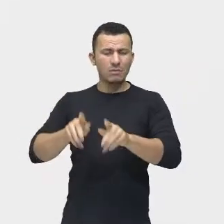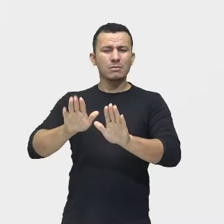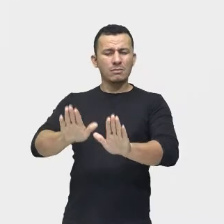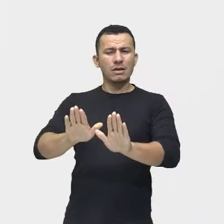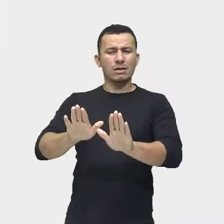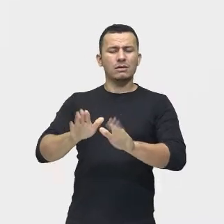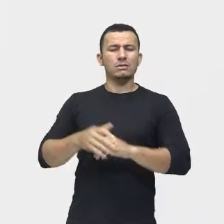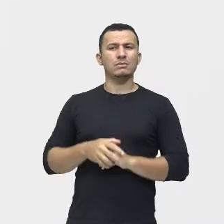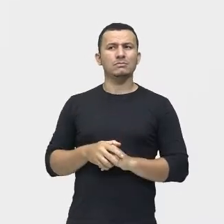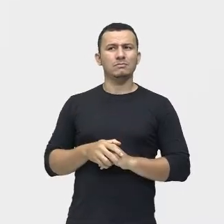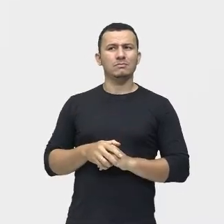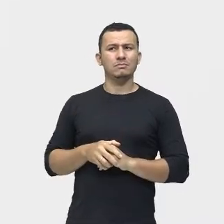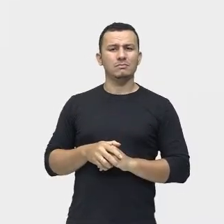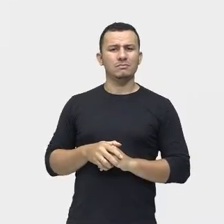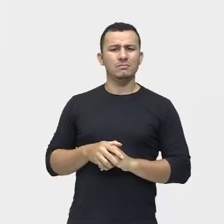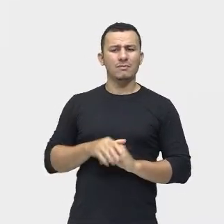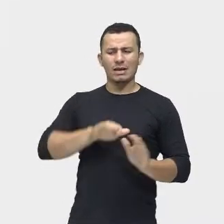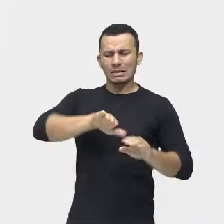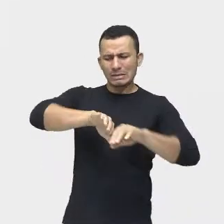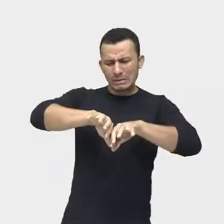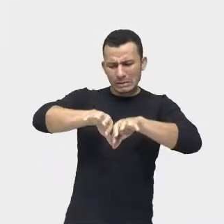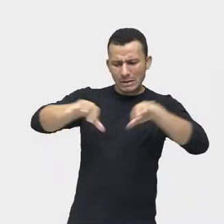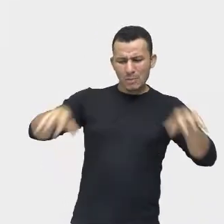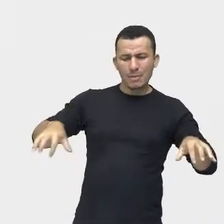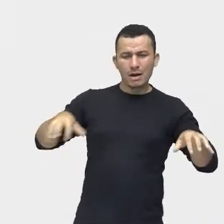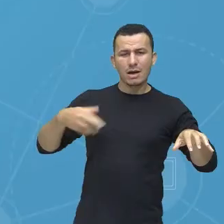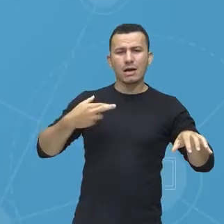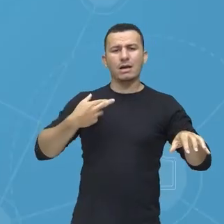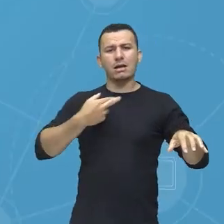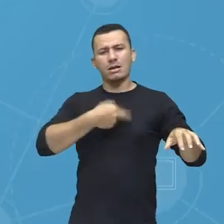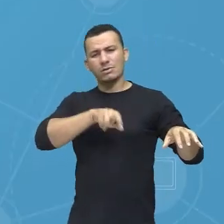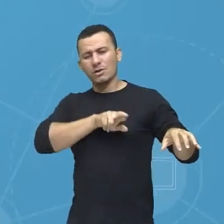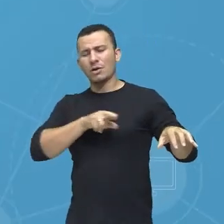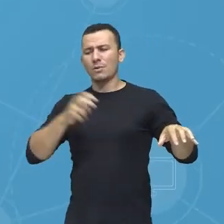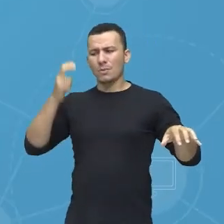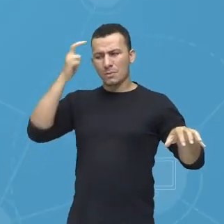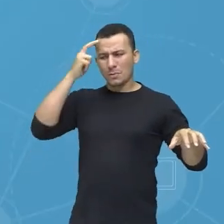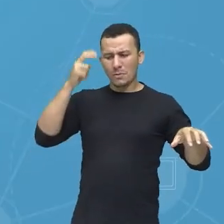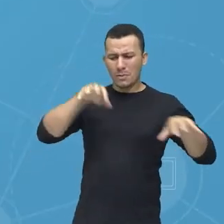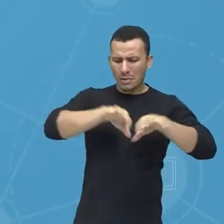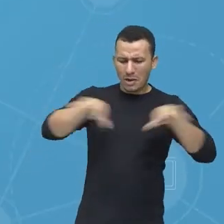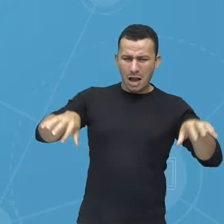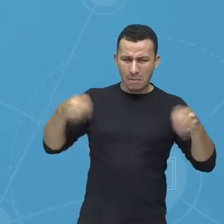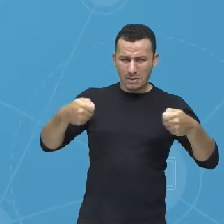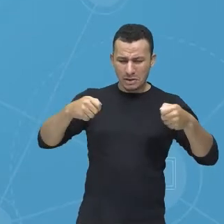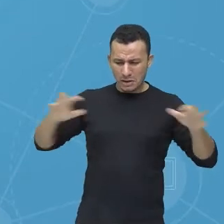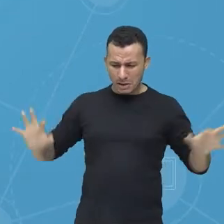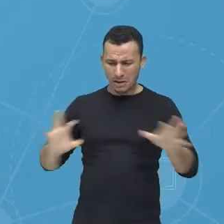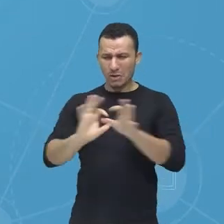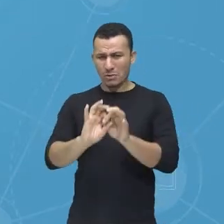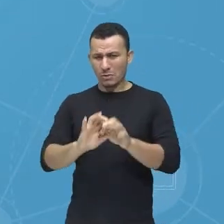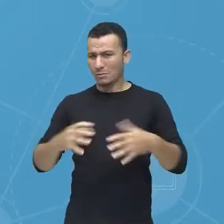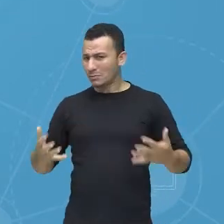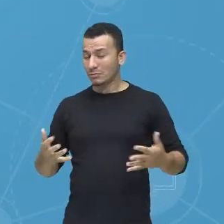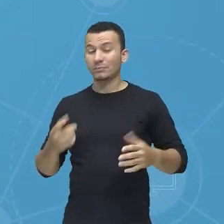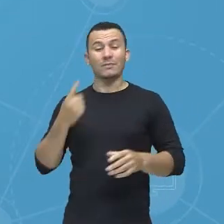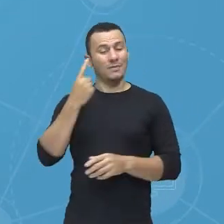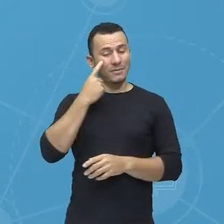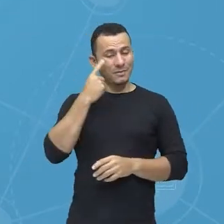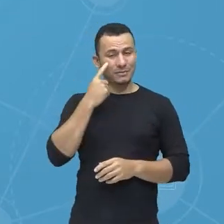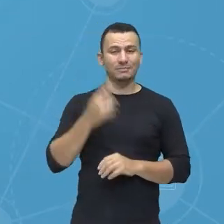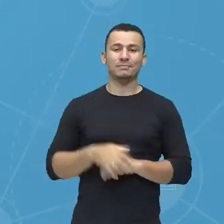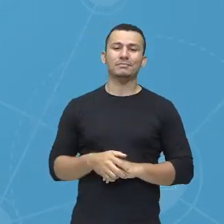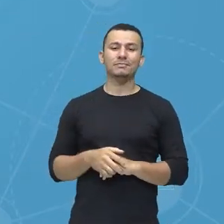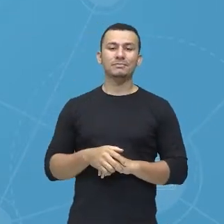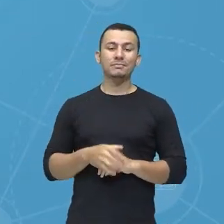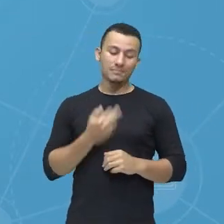podemos deixar a religião separada da cultura? Tem que inserir? É porque a religião,